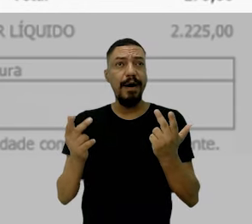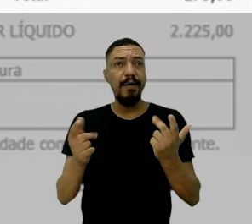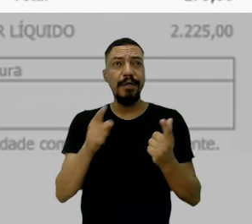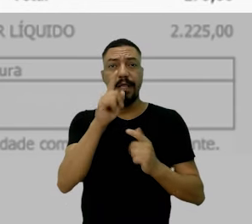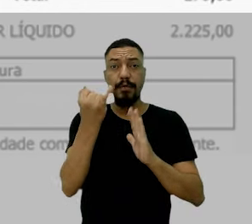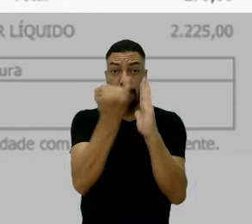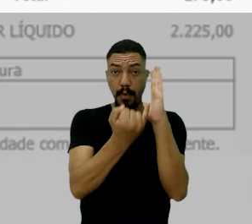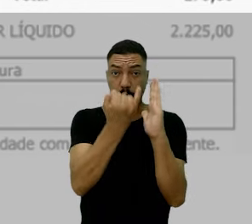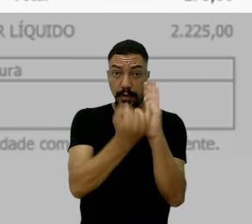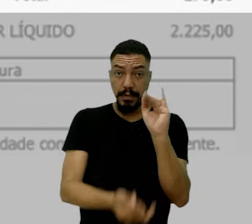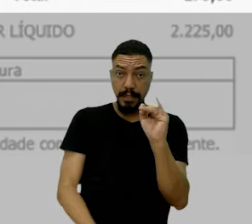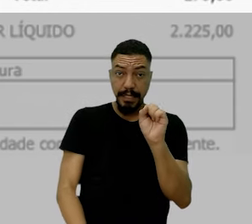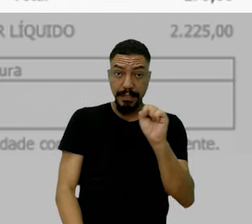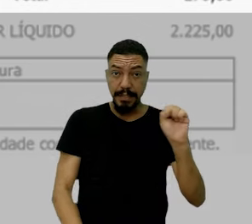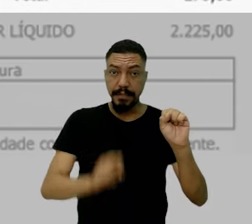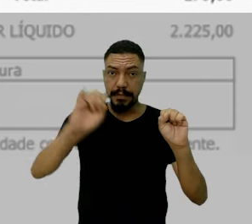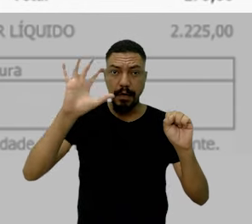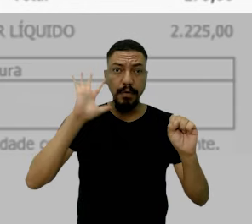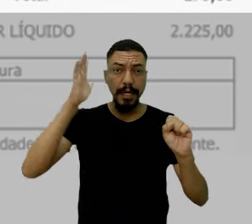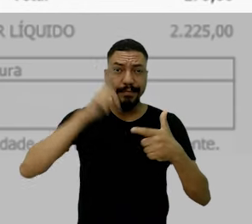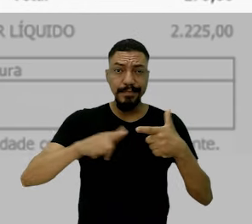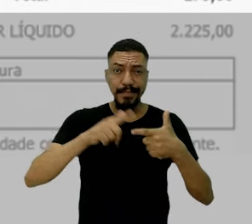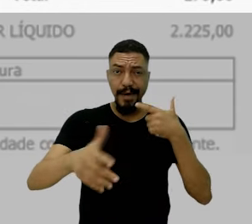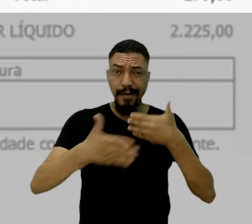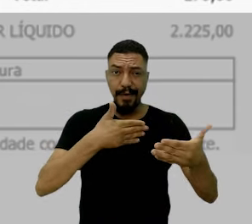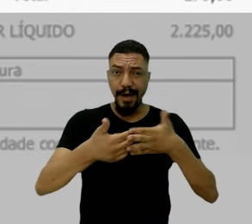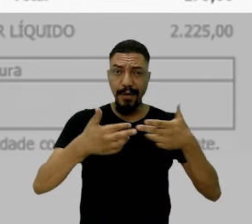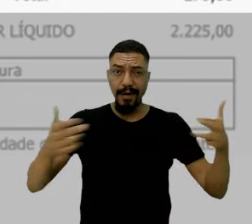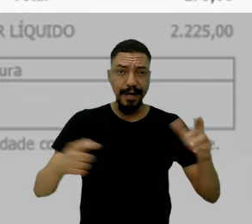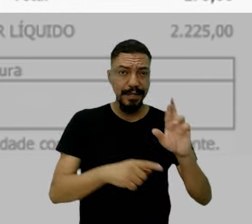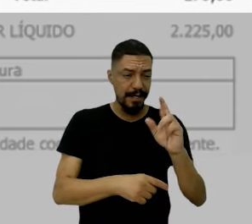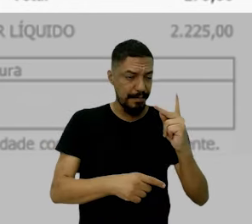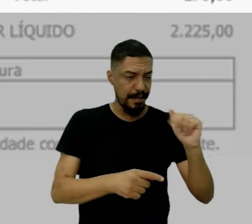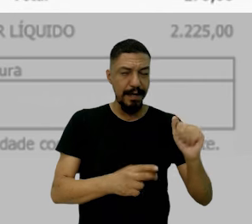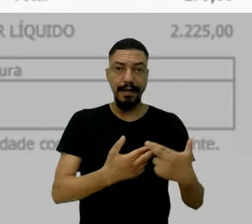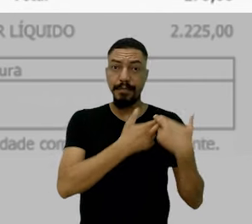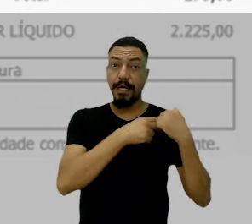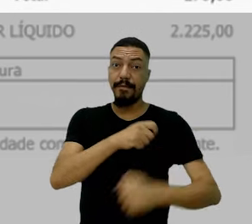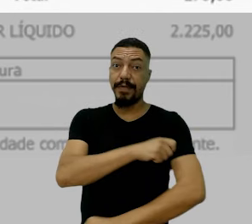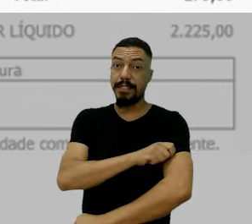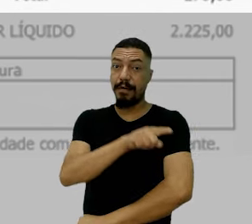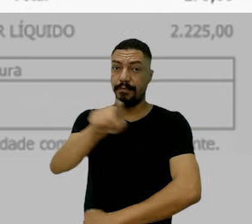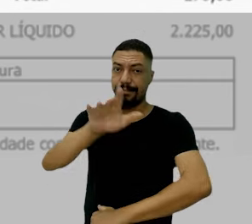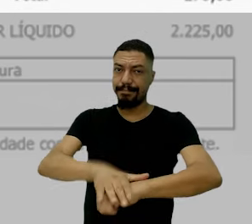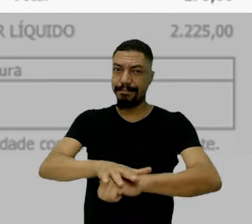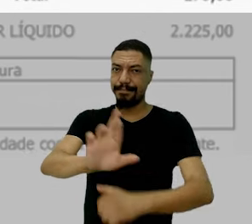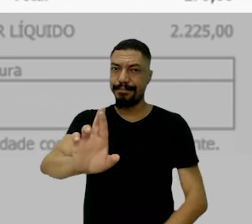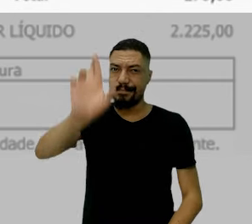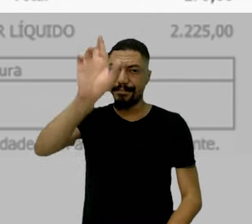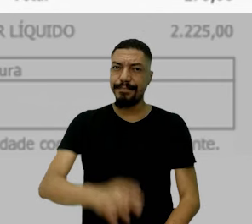Porque é a mesma coisa lá do imposto do ISS. Se der qualquer problema na RPA, a responsabilidade fiscal é de